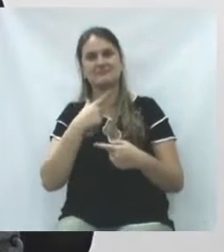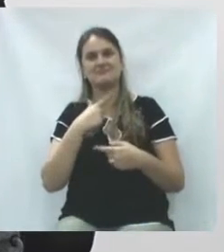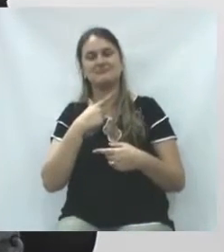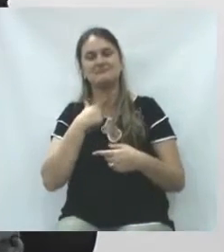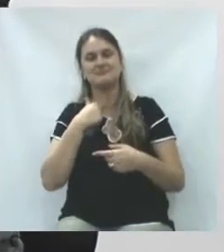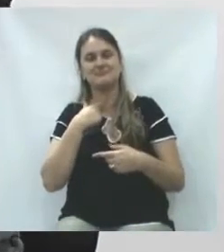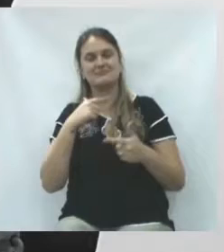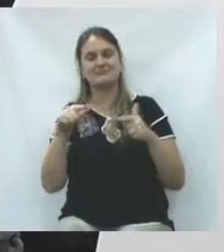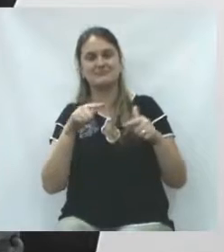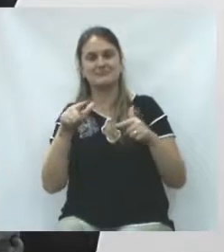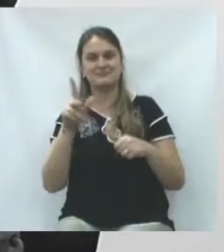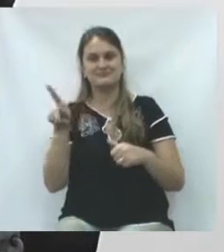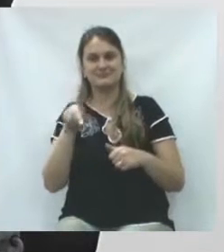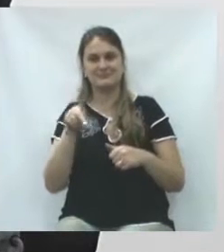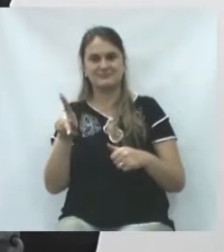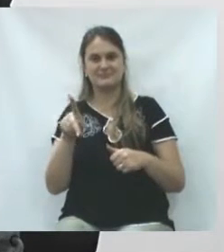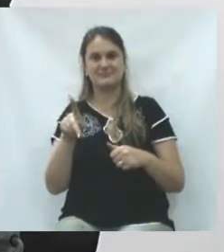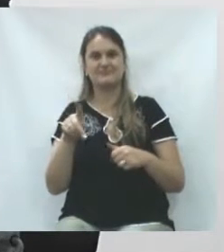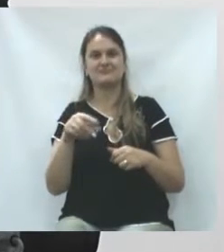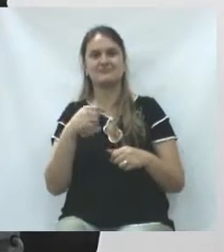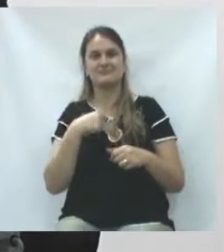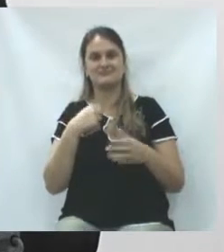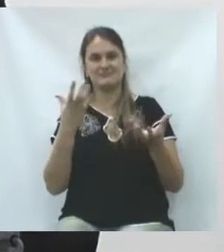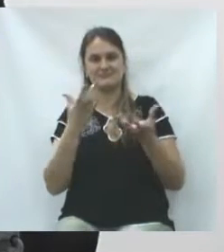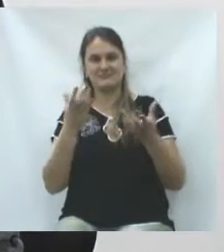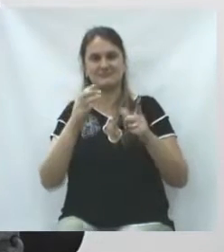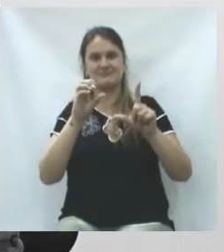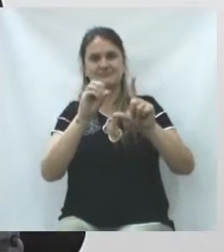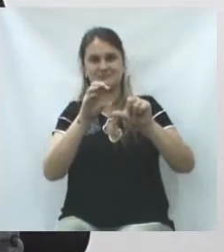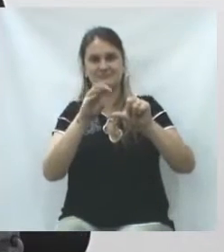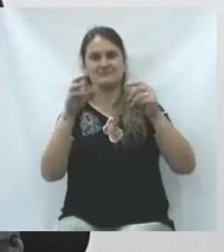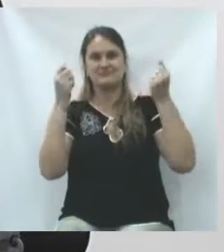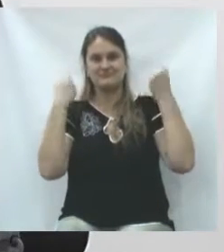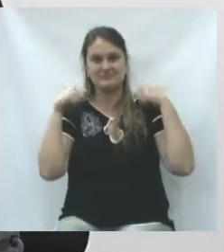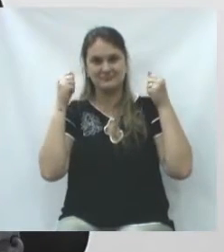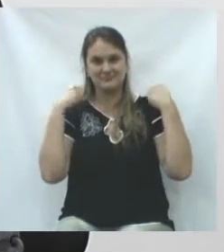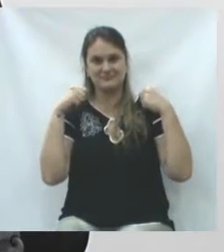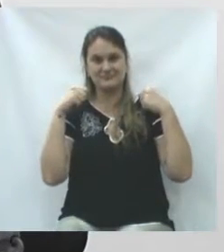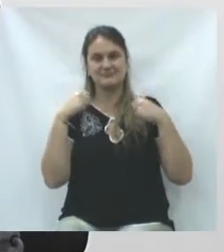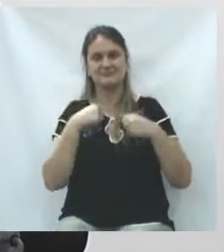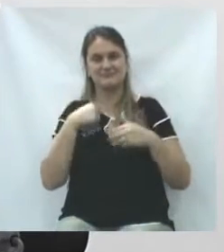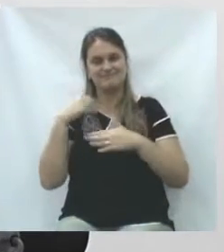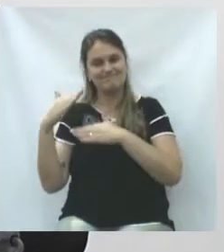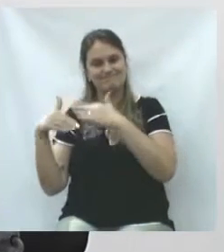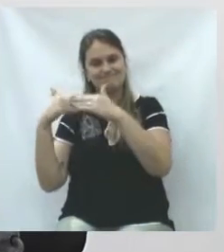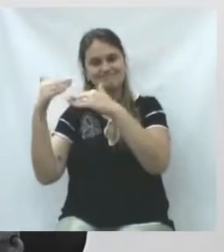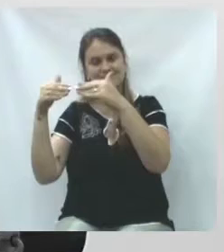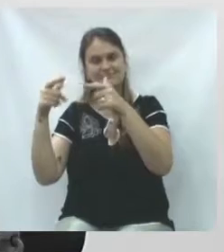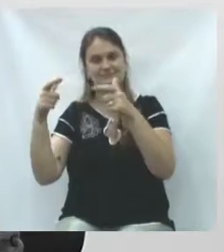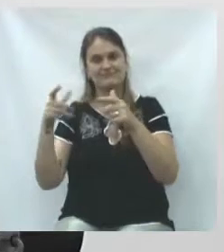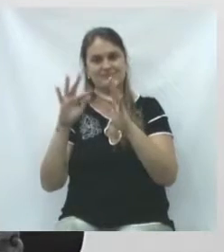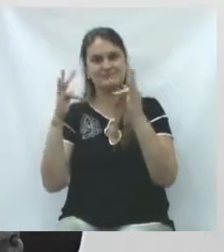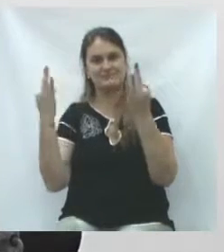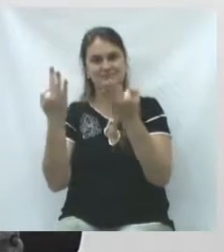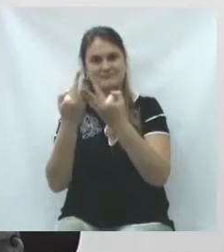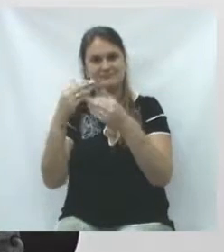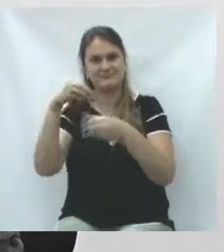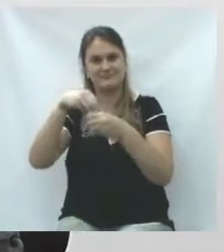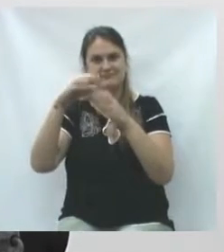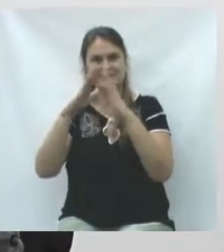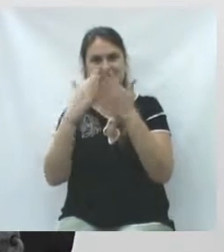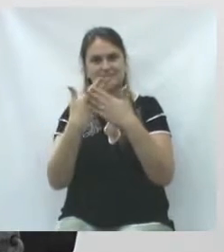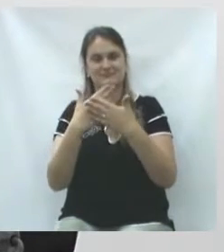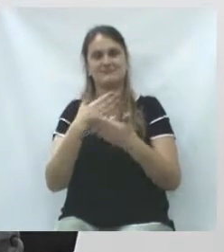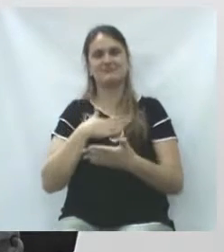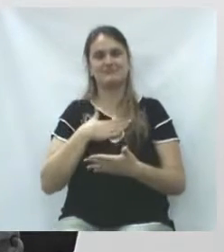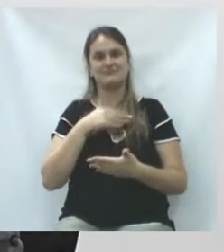ser formado em licenciatura. Cresci dentro do ambiente de escola. Minha mãe, dona